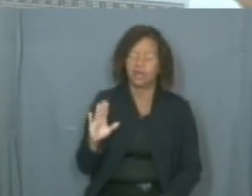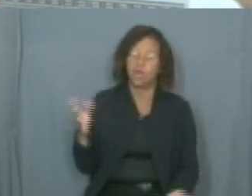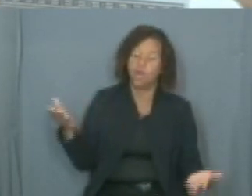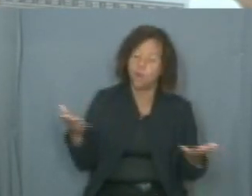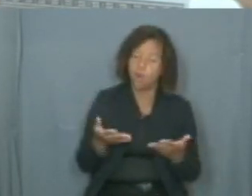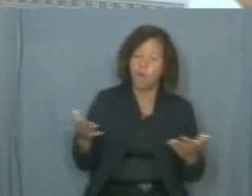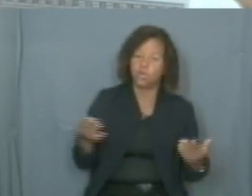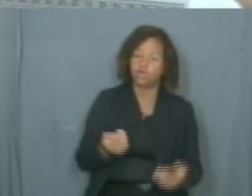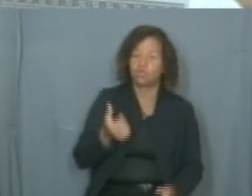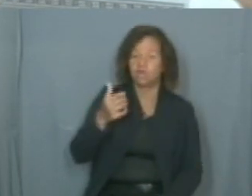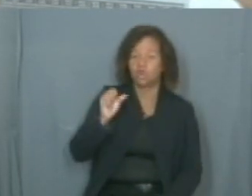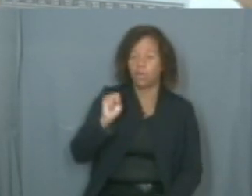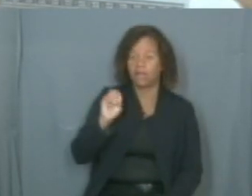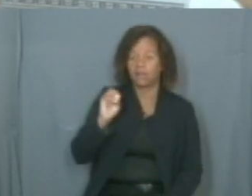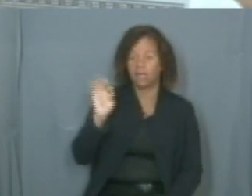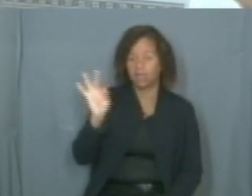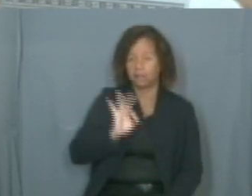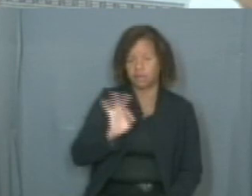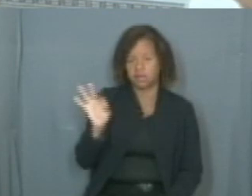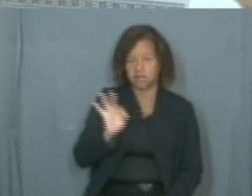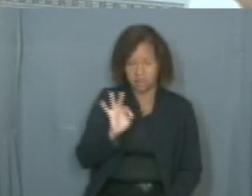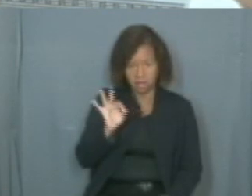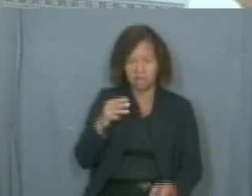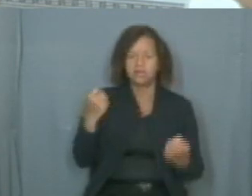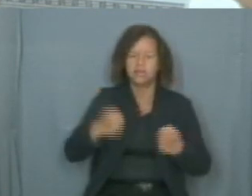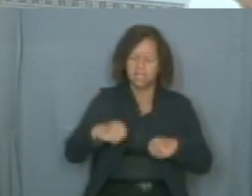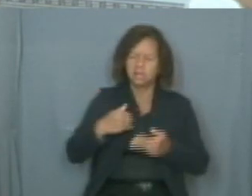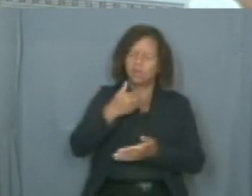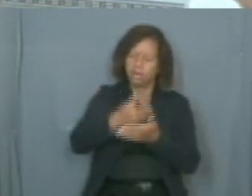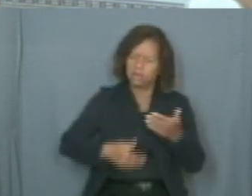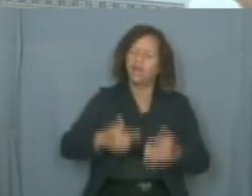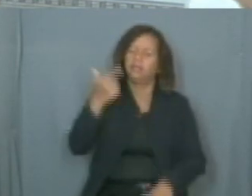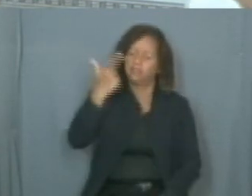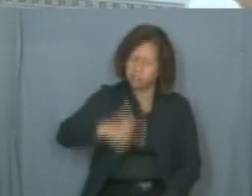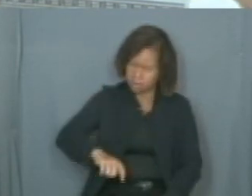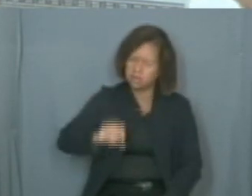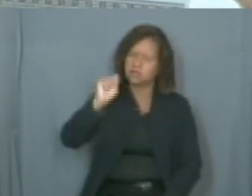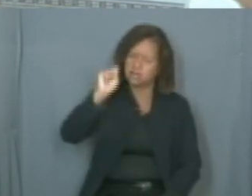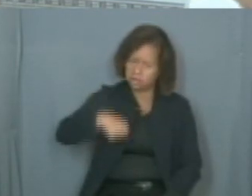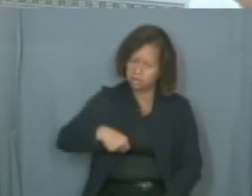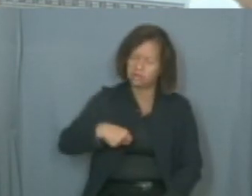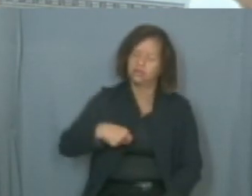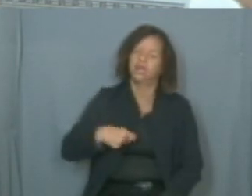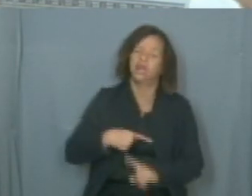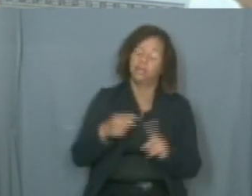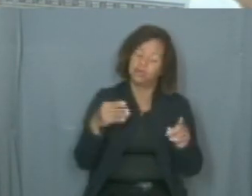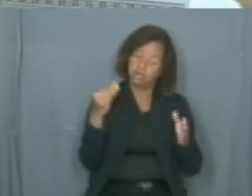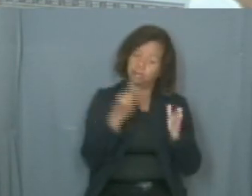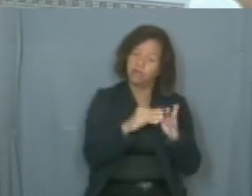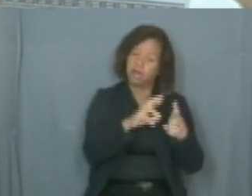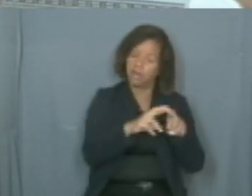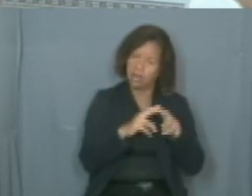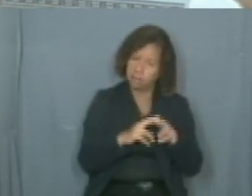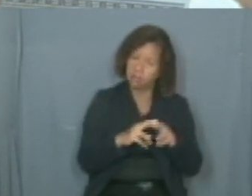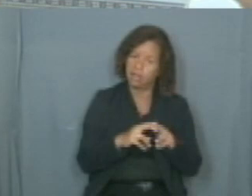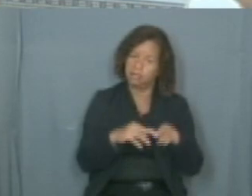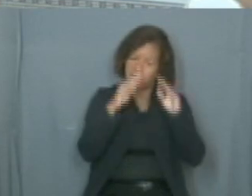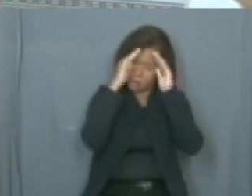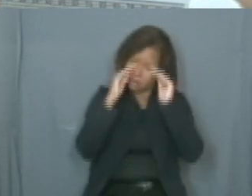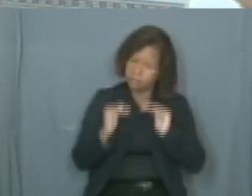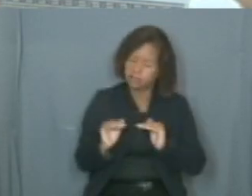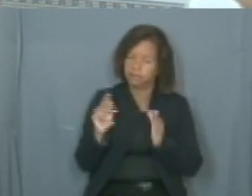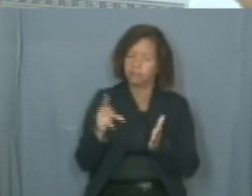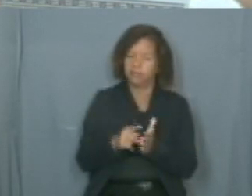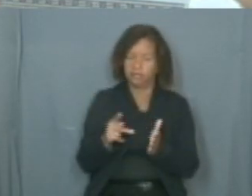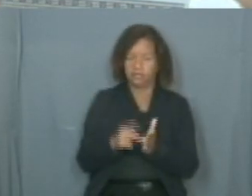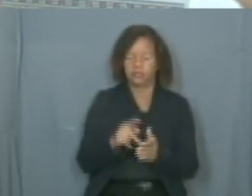cobertura de quase 80%. Precisamos contratar mais? Sim. E é por isso que eu botei o requerimento. Mas temos que respeitar a